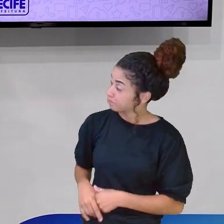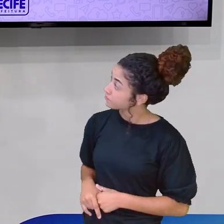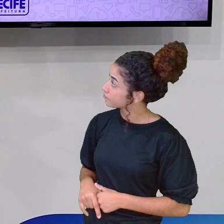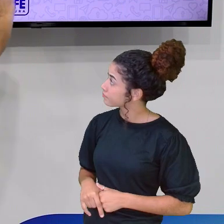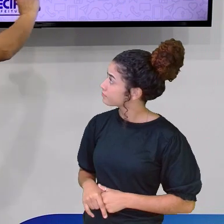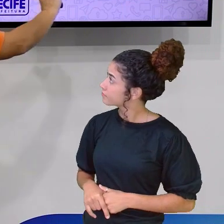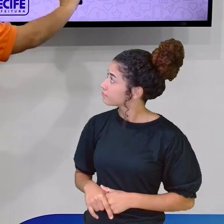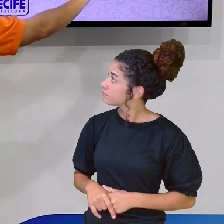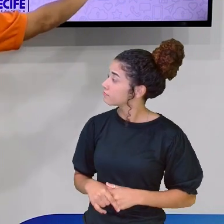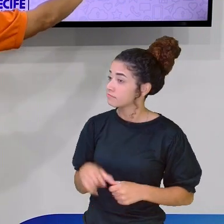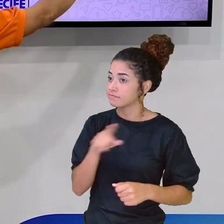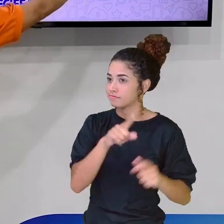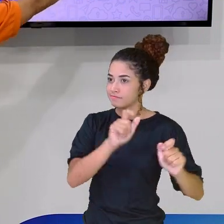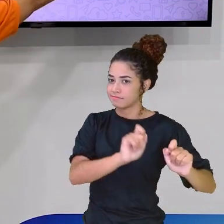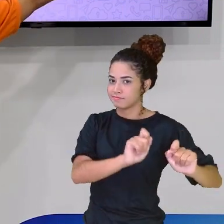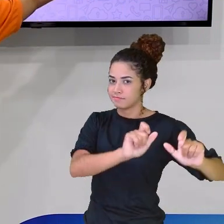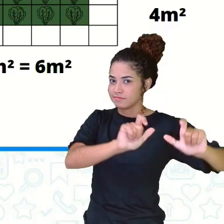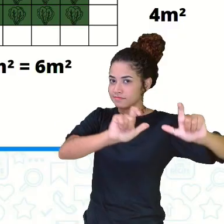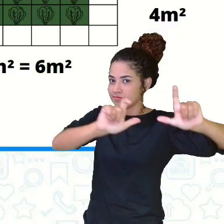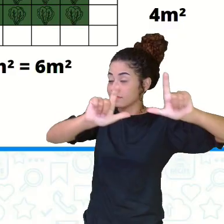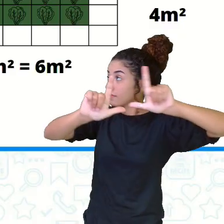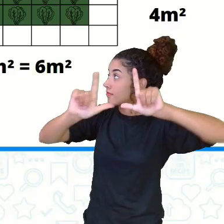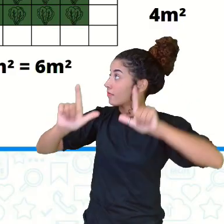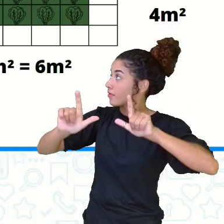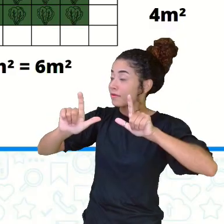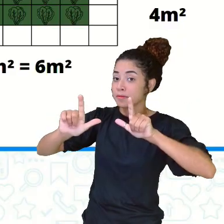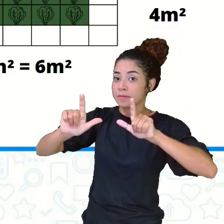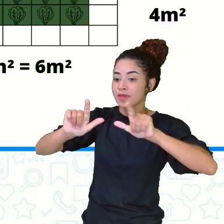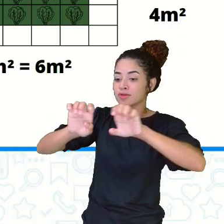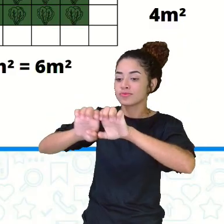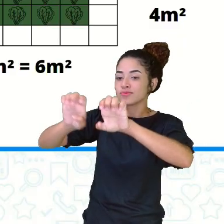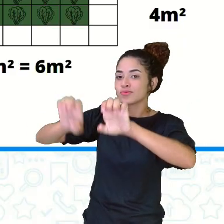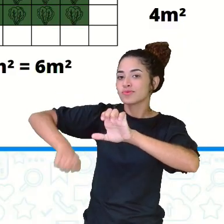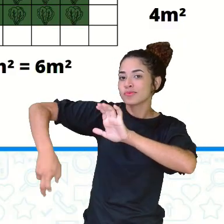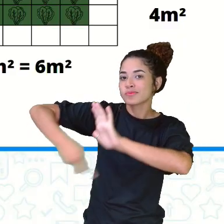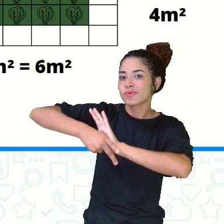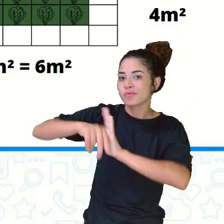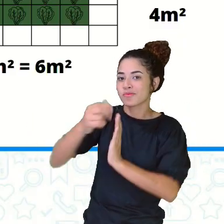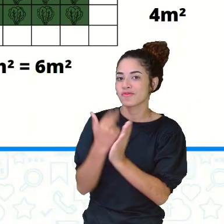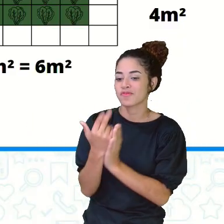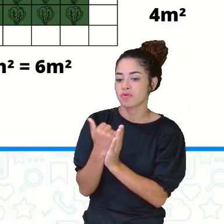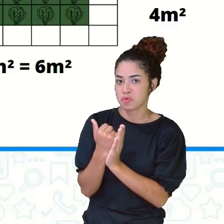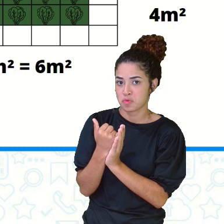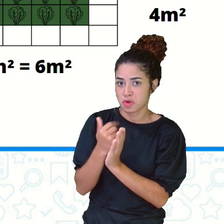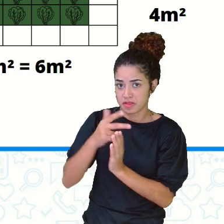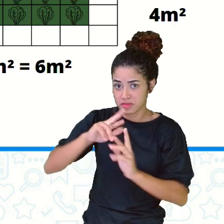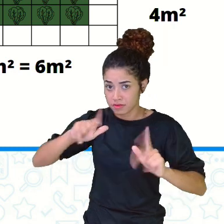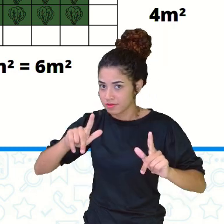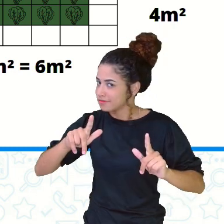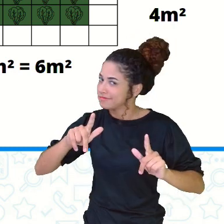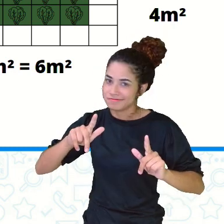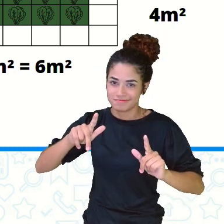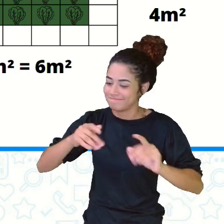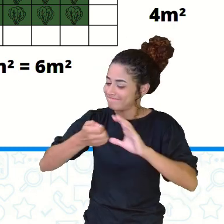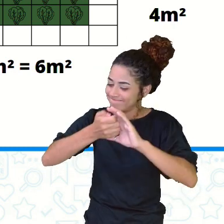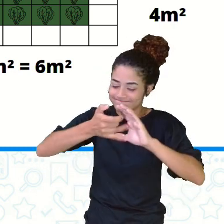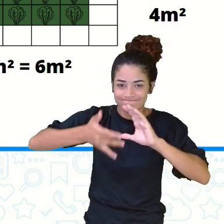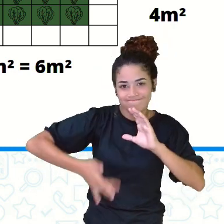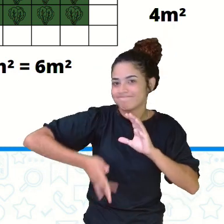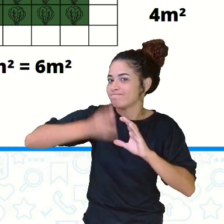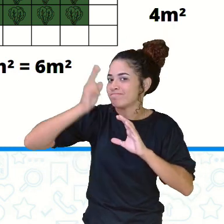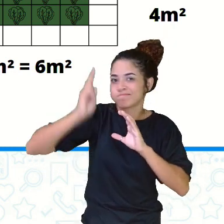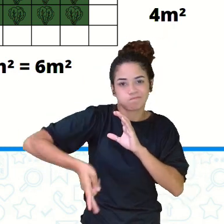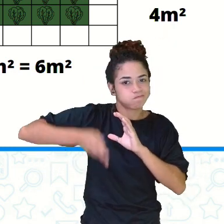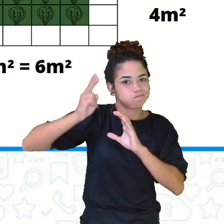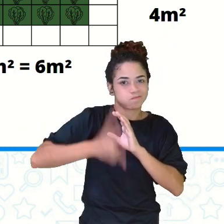minha ampliação, mas a estrutura da minha figura, ela se mantém. As